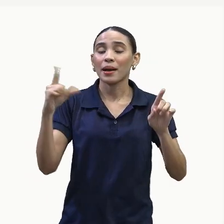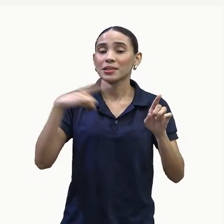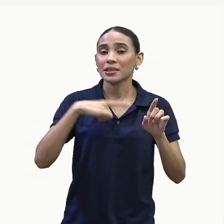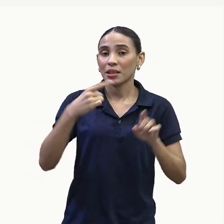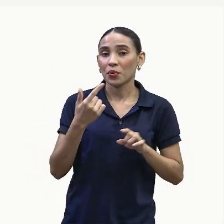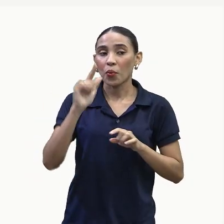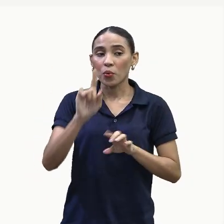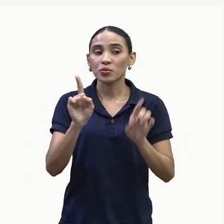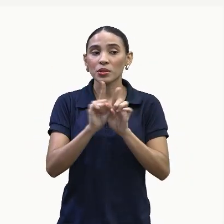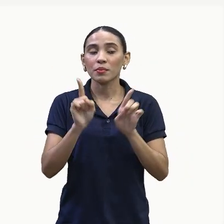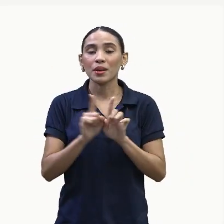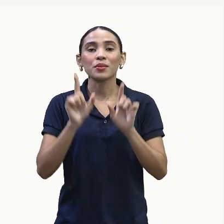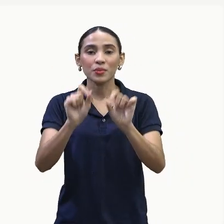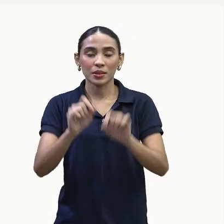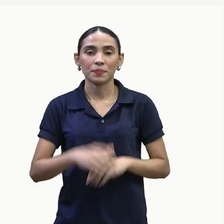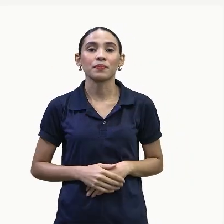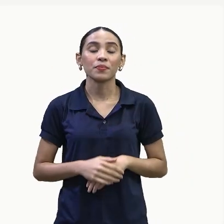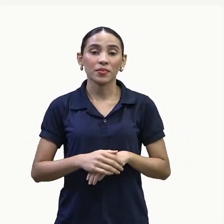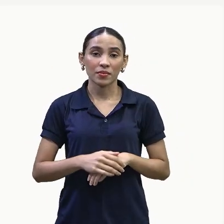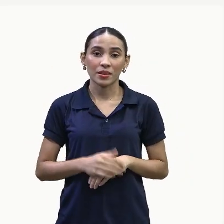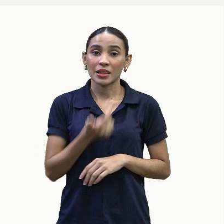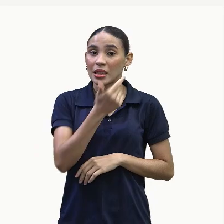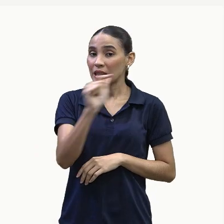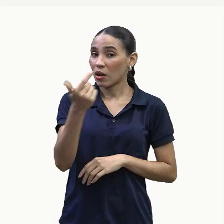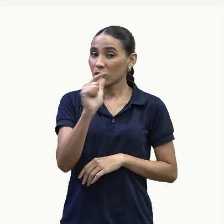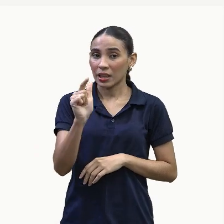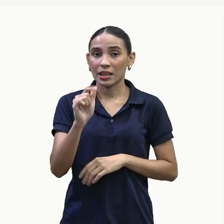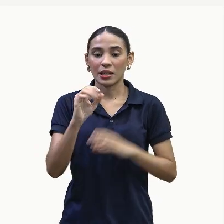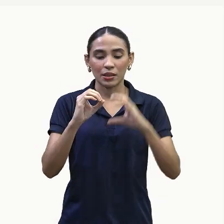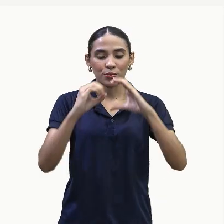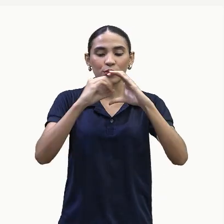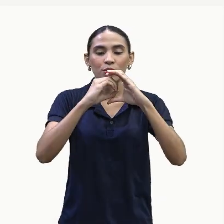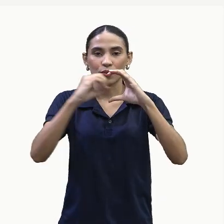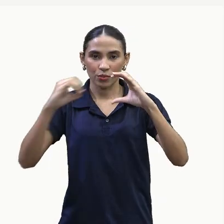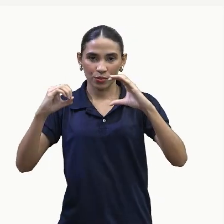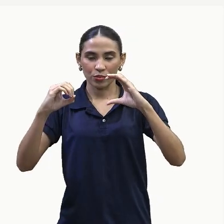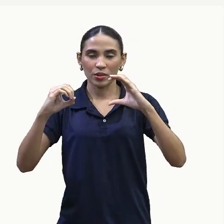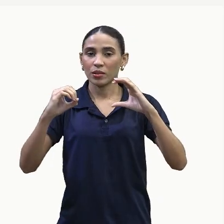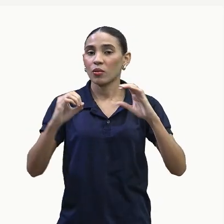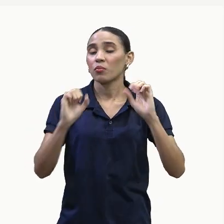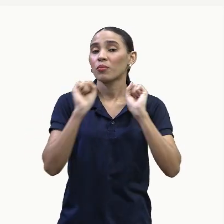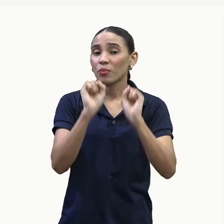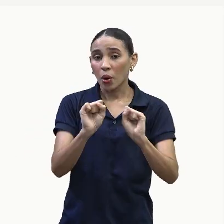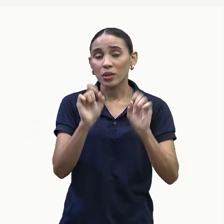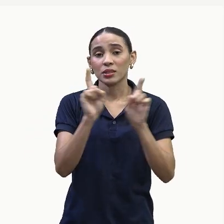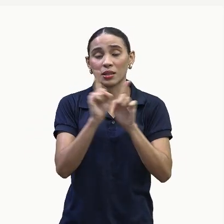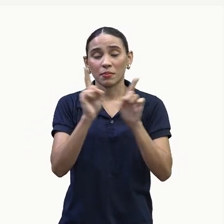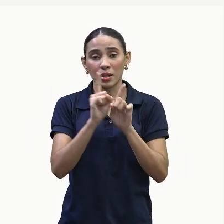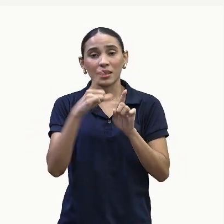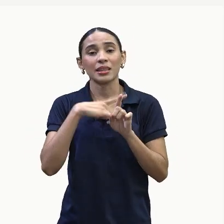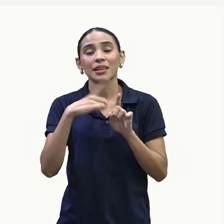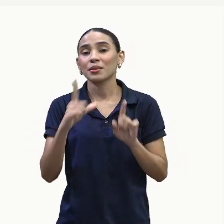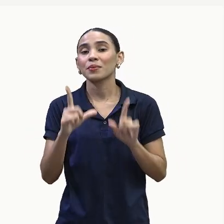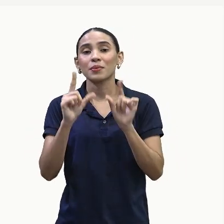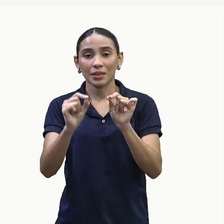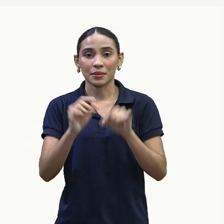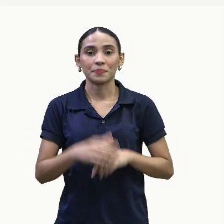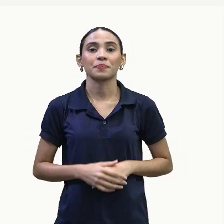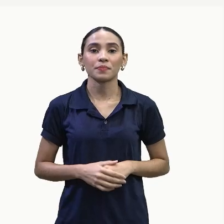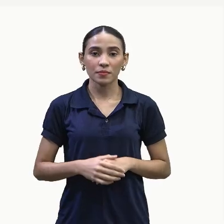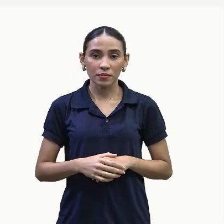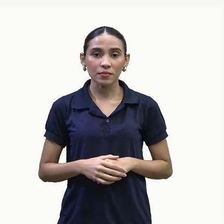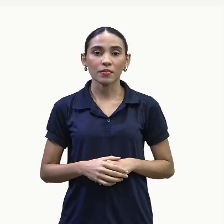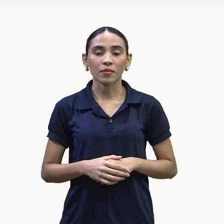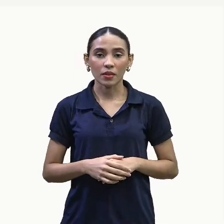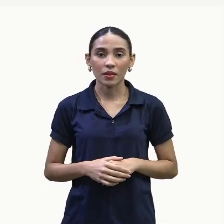outros que, embora não possuam esse núcleo, mas ele pode também ter, ele também tem, na verdade, ele